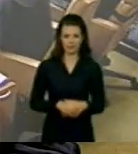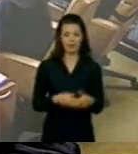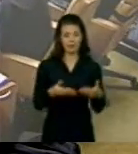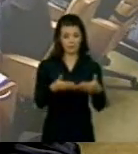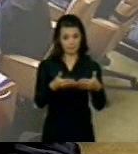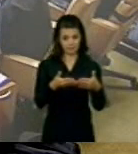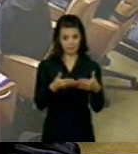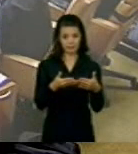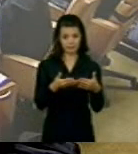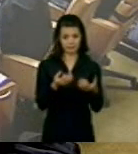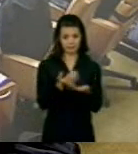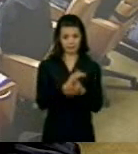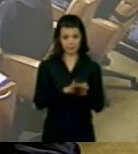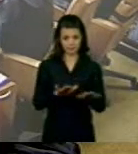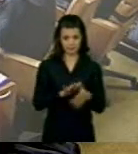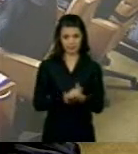para...